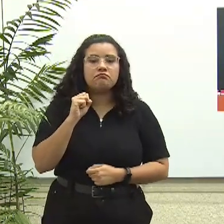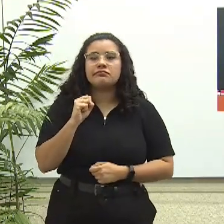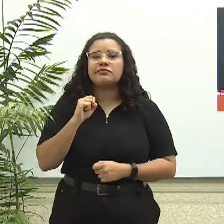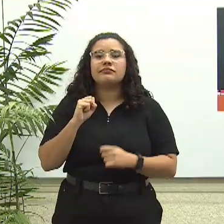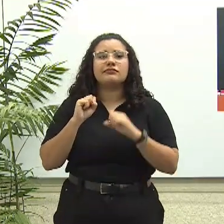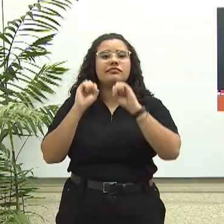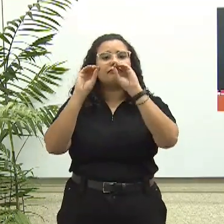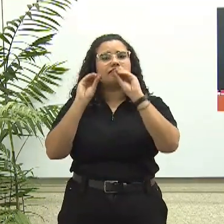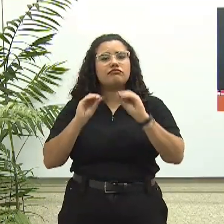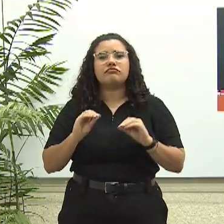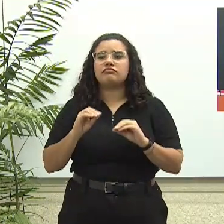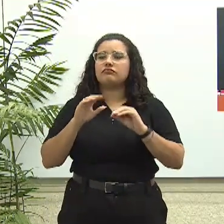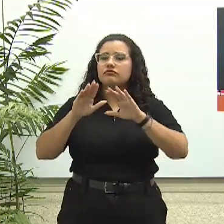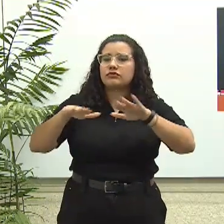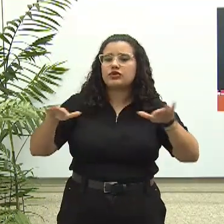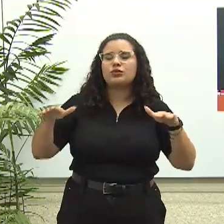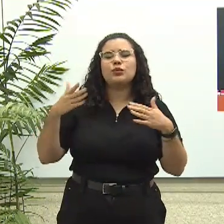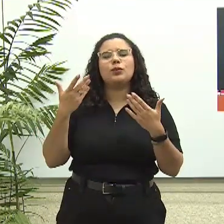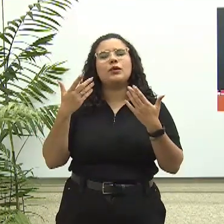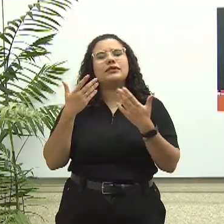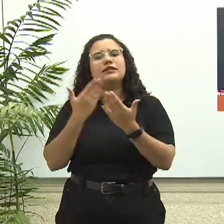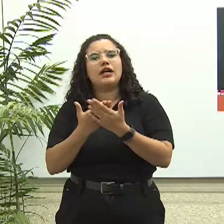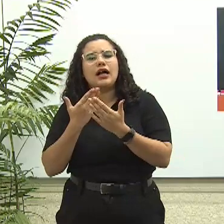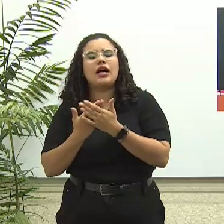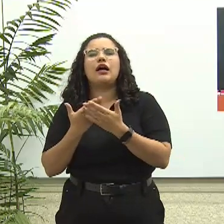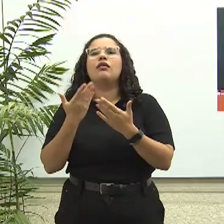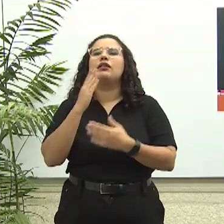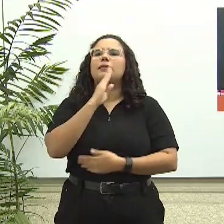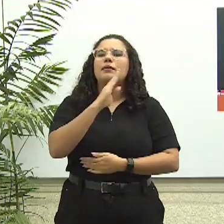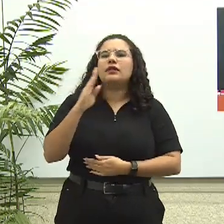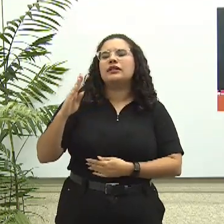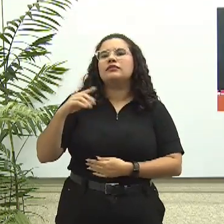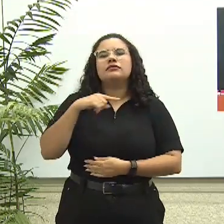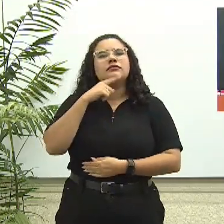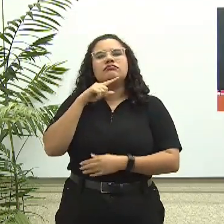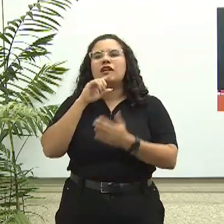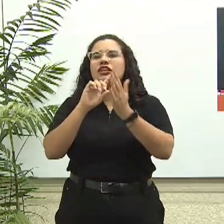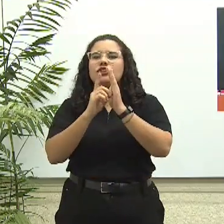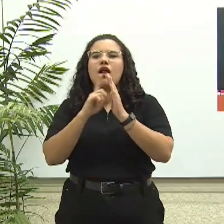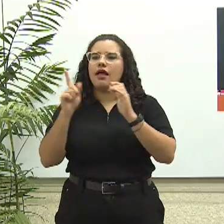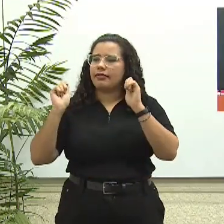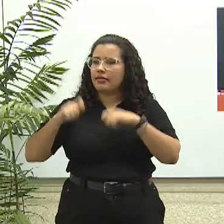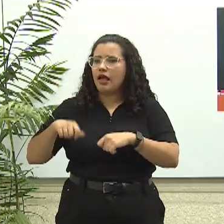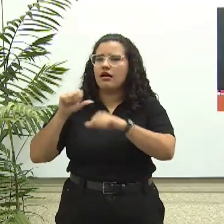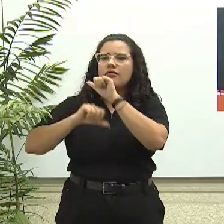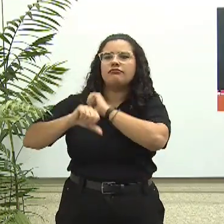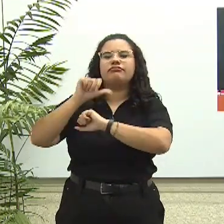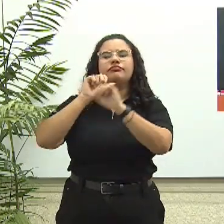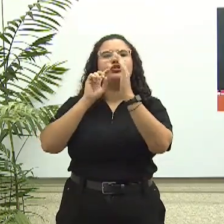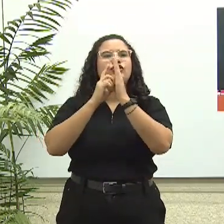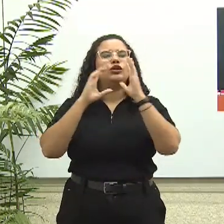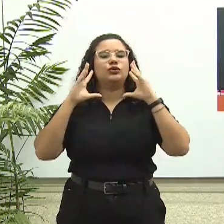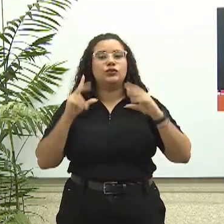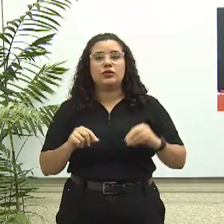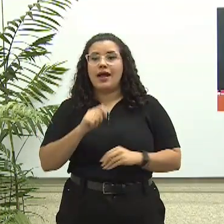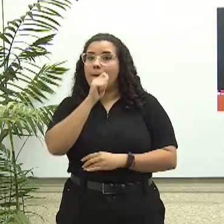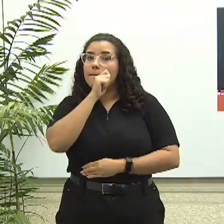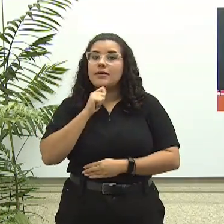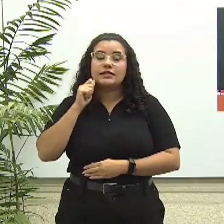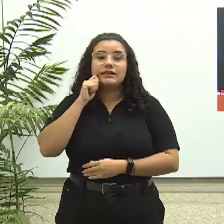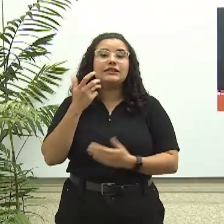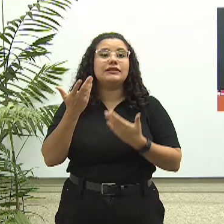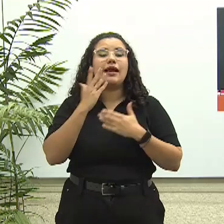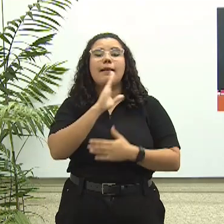alunos as aulas a biblioteca não tinha como digitalizar ela digitaliza tudo eh a Amazon quer digitalizar